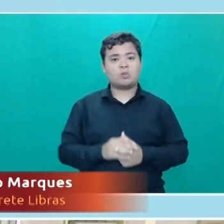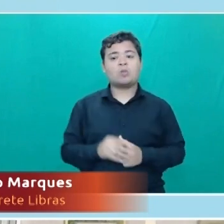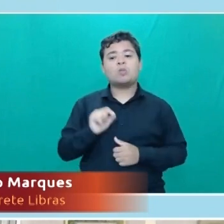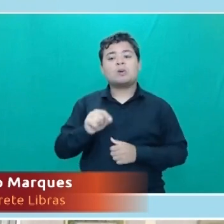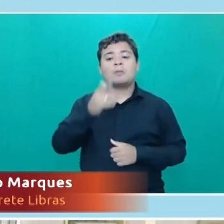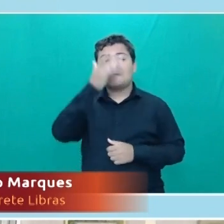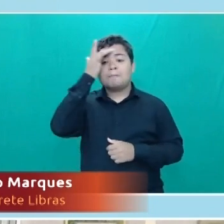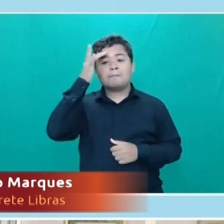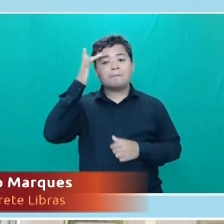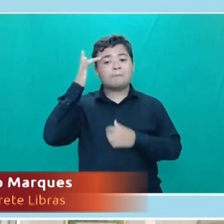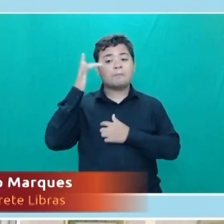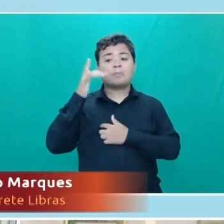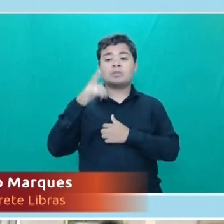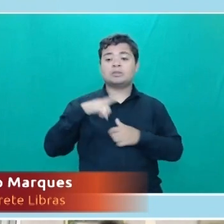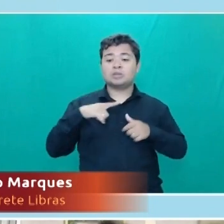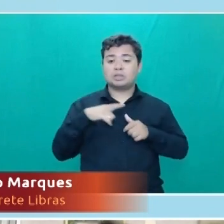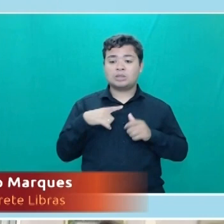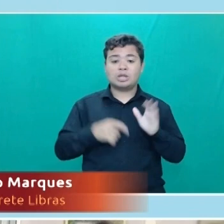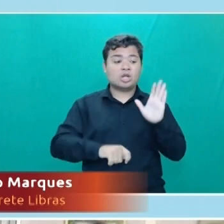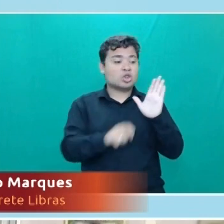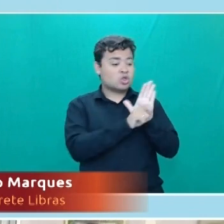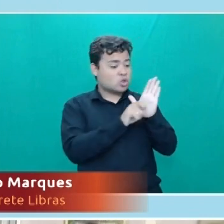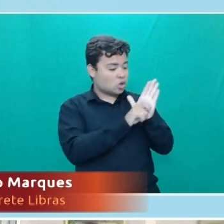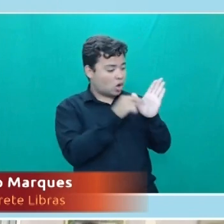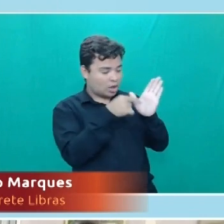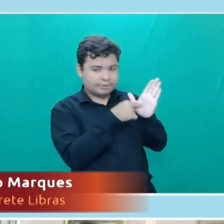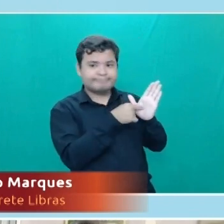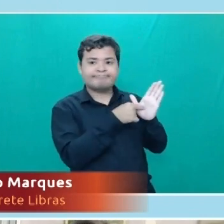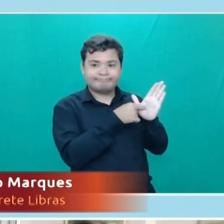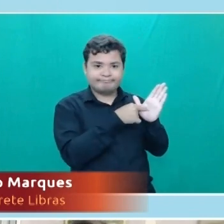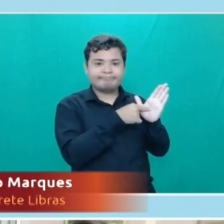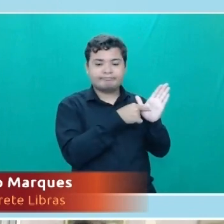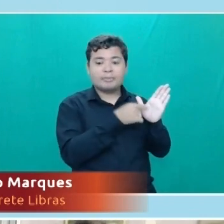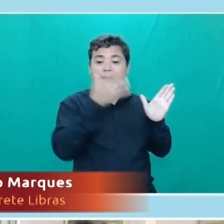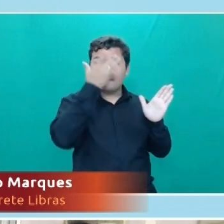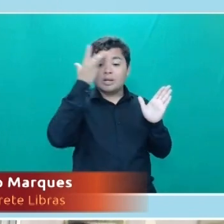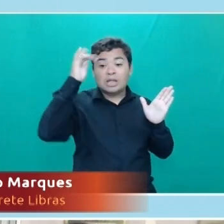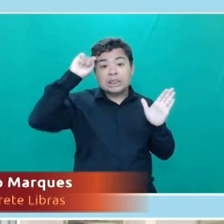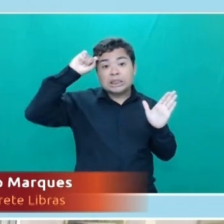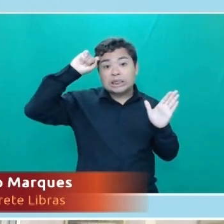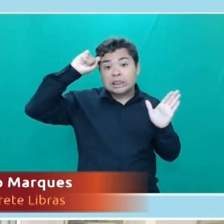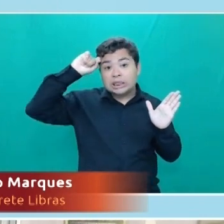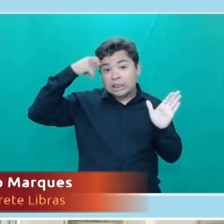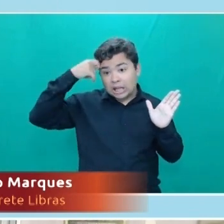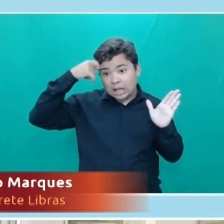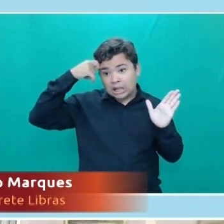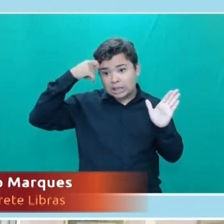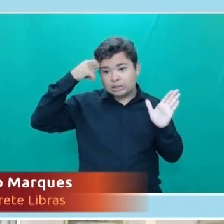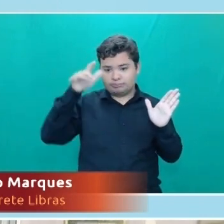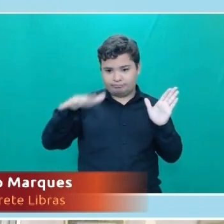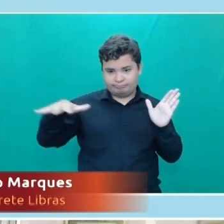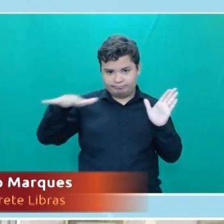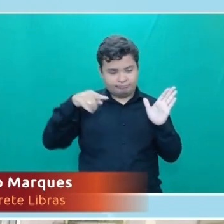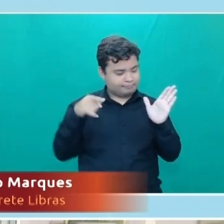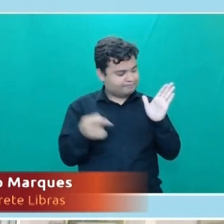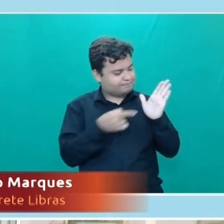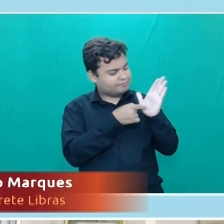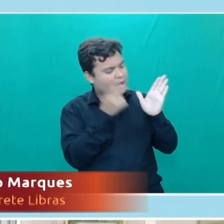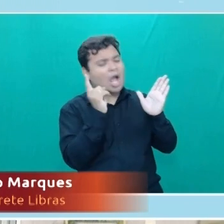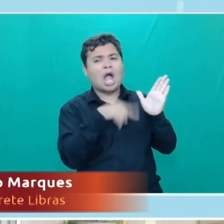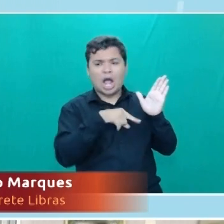exemplo, com substâncias entorpecentes. Pessoas negras são muito mais enquadradas no crime de